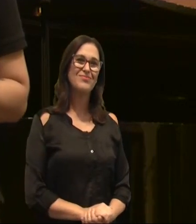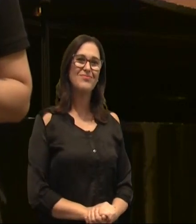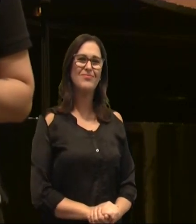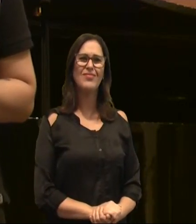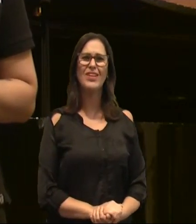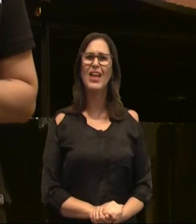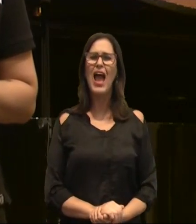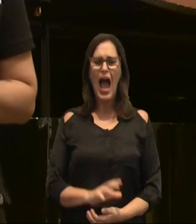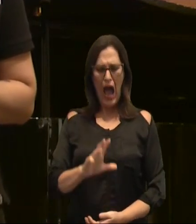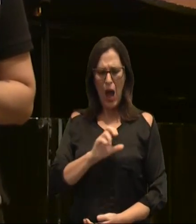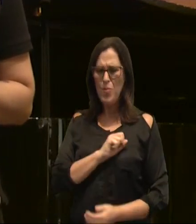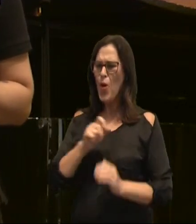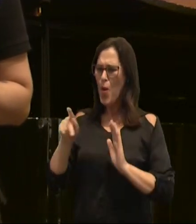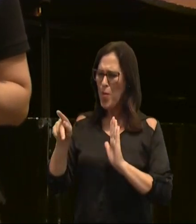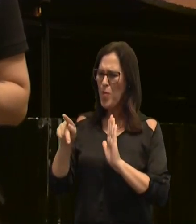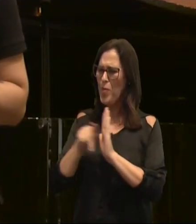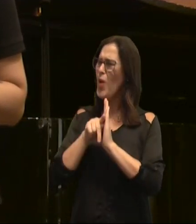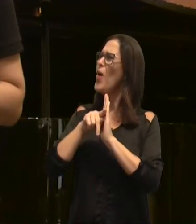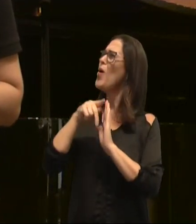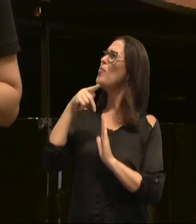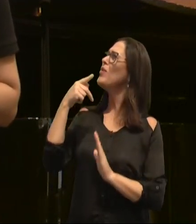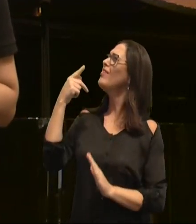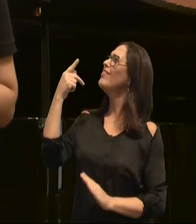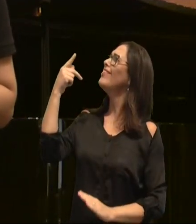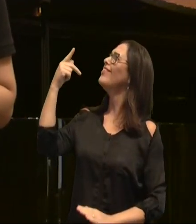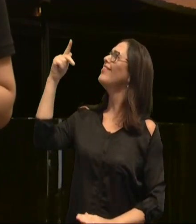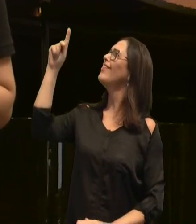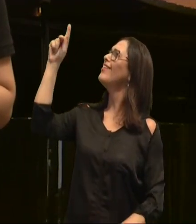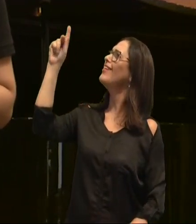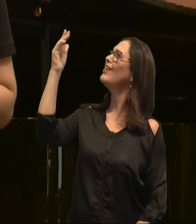Que vem de Ti.